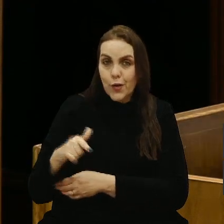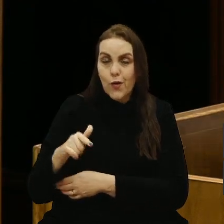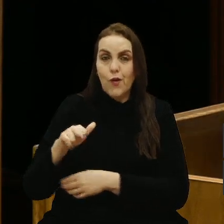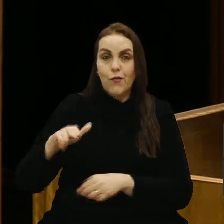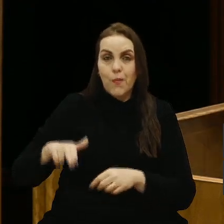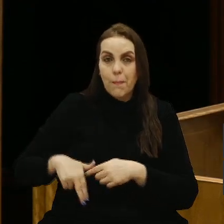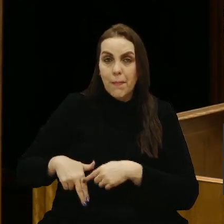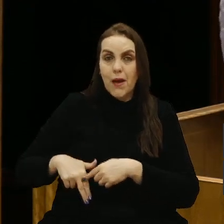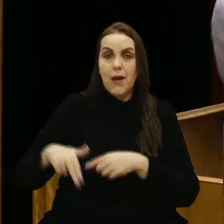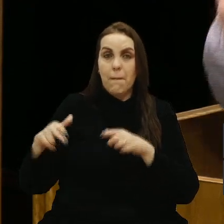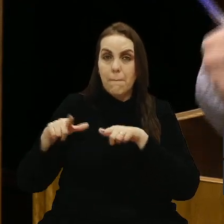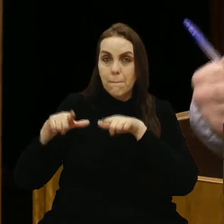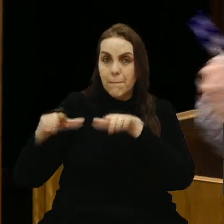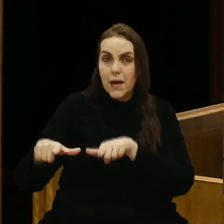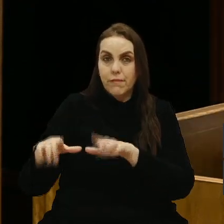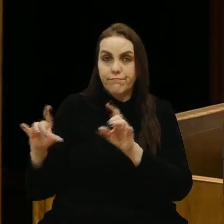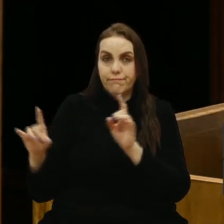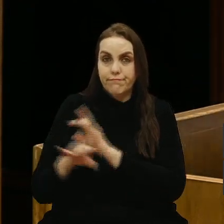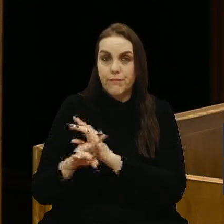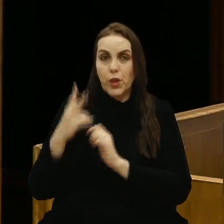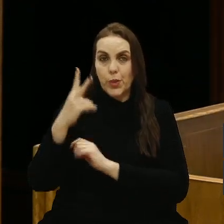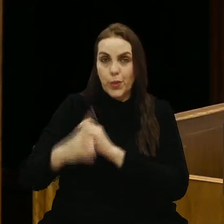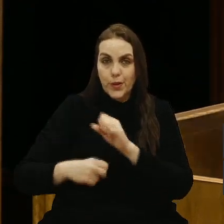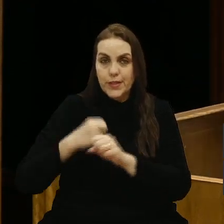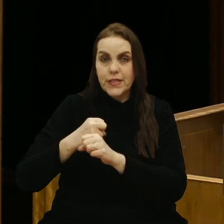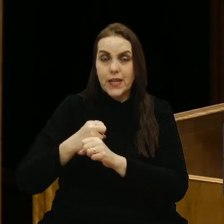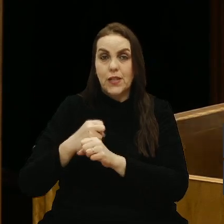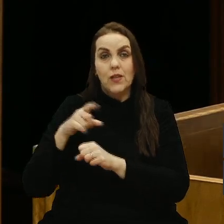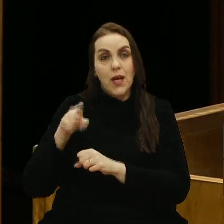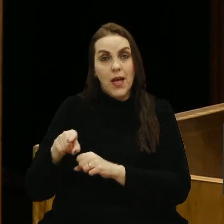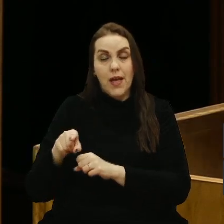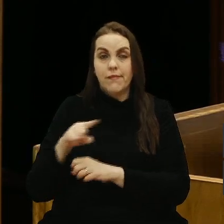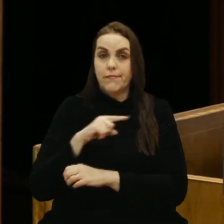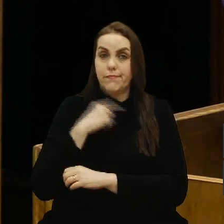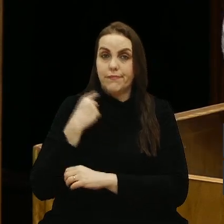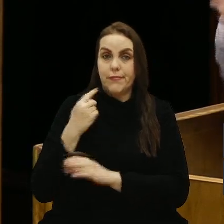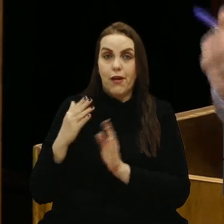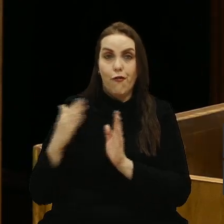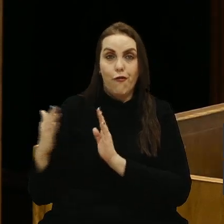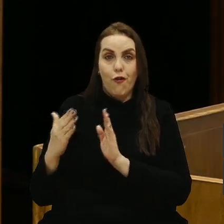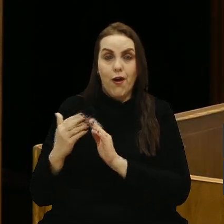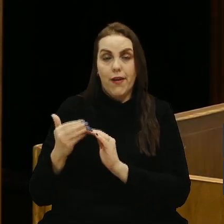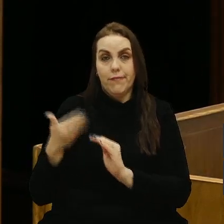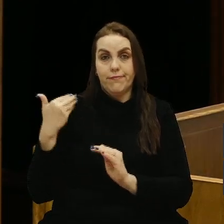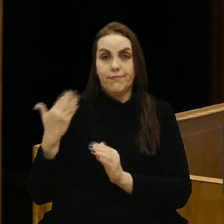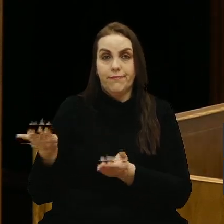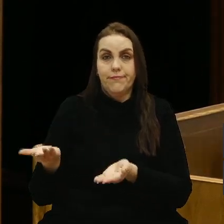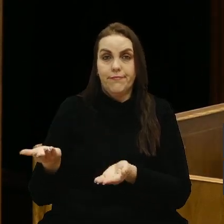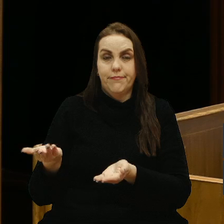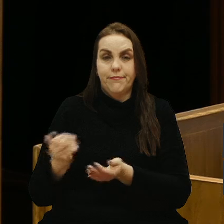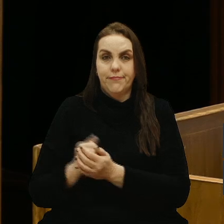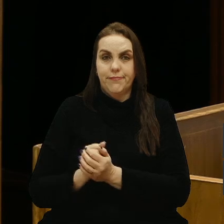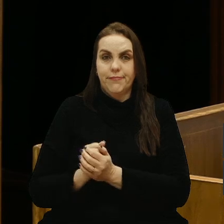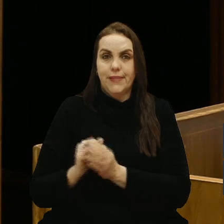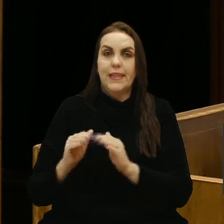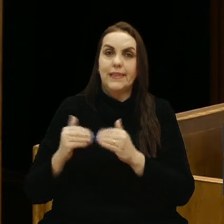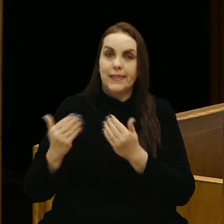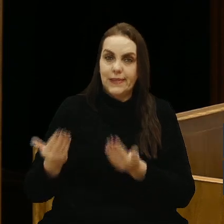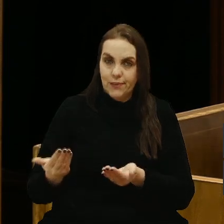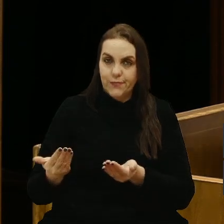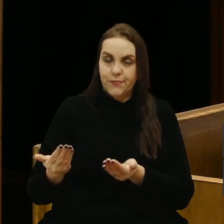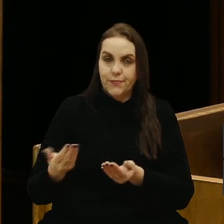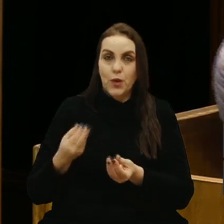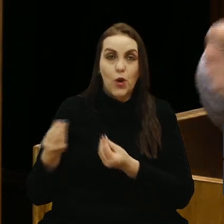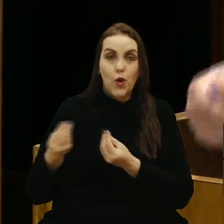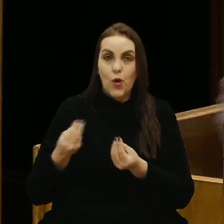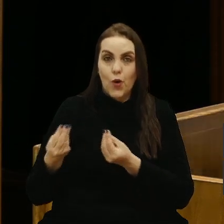não é renovado em 2 anos, ele fica fora do prazo de validade. Ou seja,